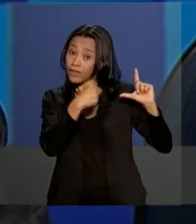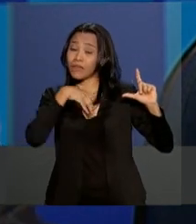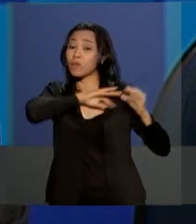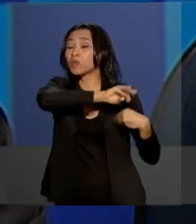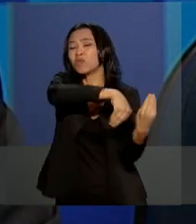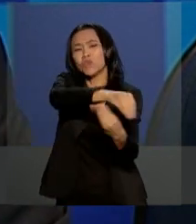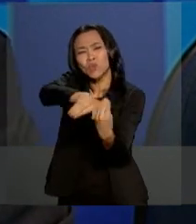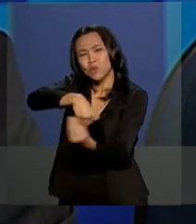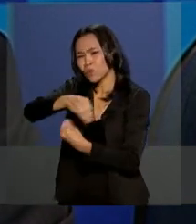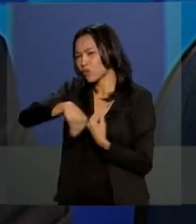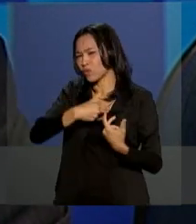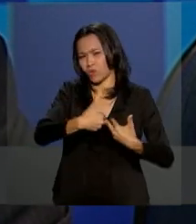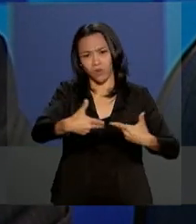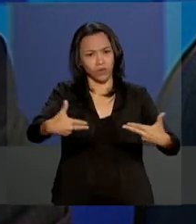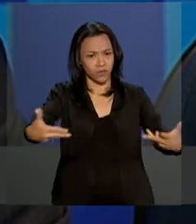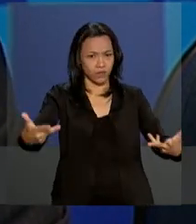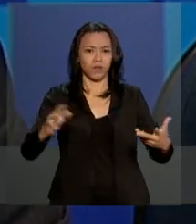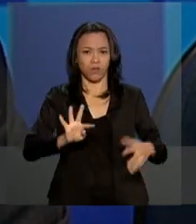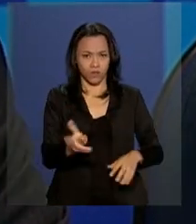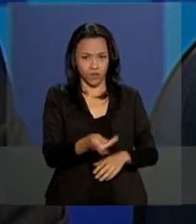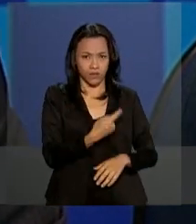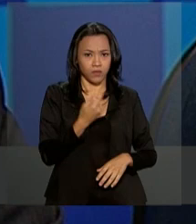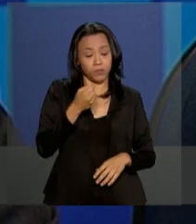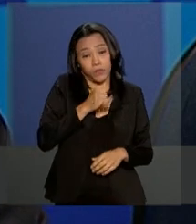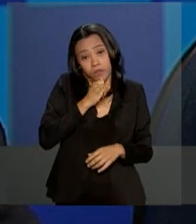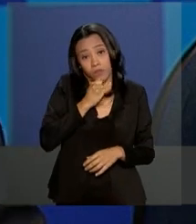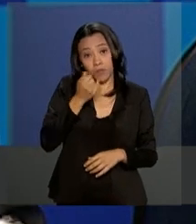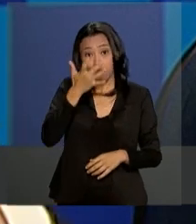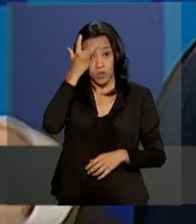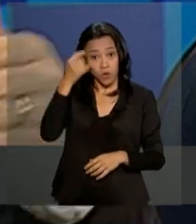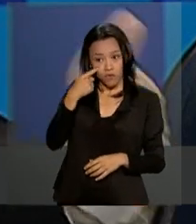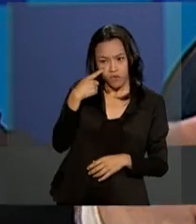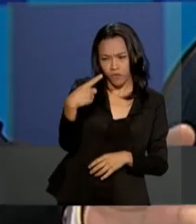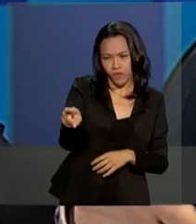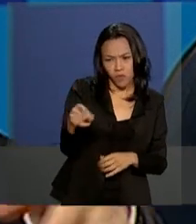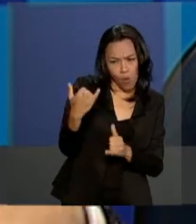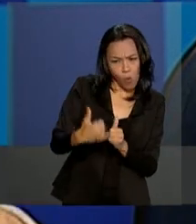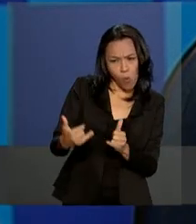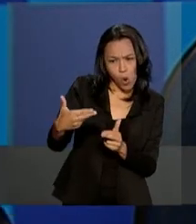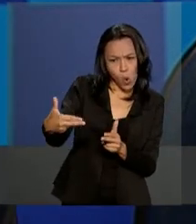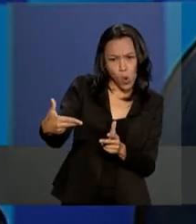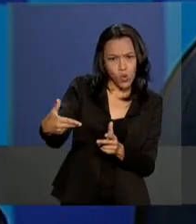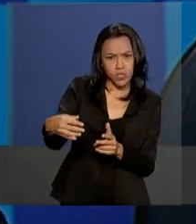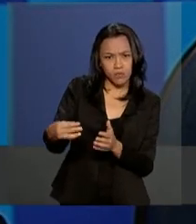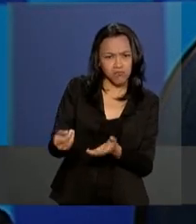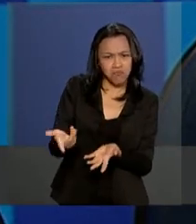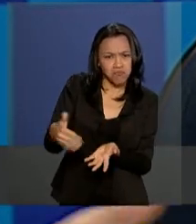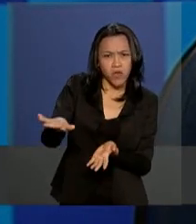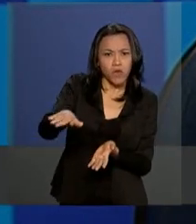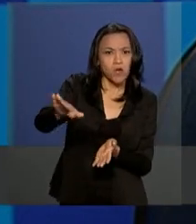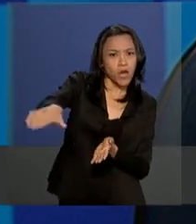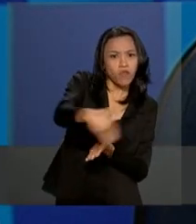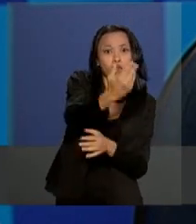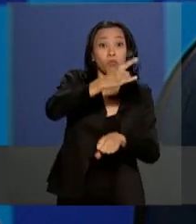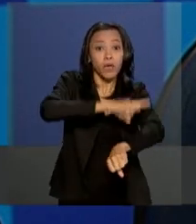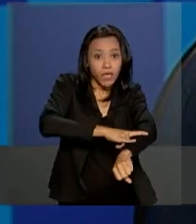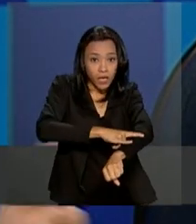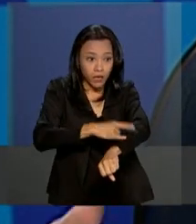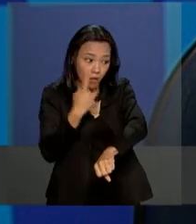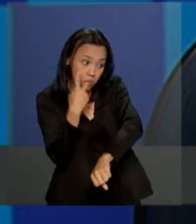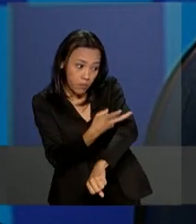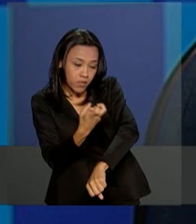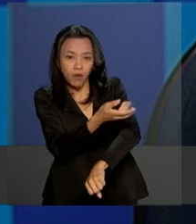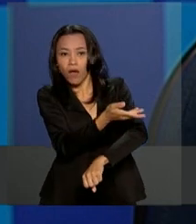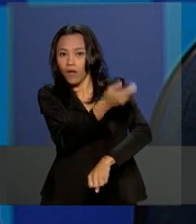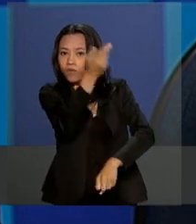variadas na pessoa foi encontrada com alguma coisa quando foi no banheiro no detector de metais ela eliminada mas nada